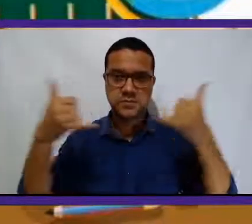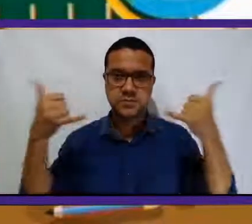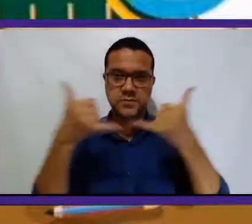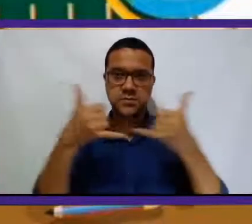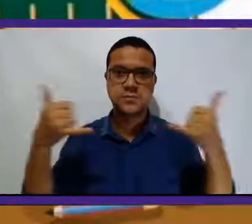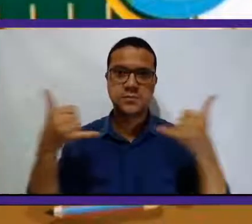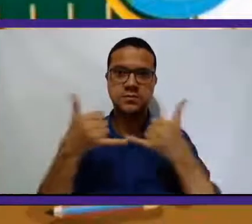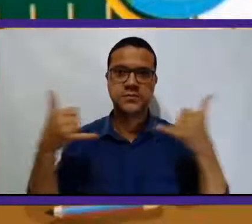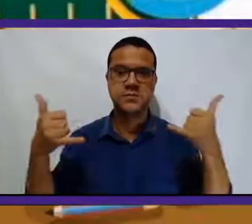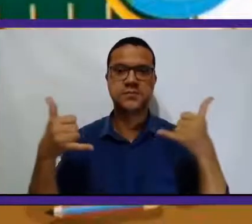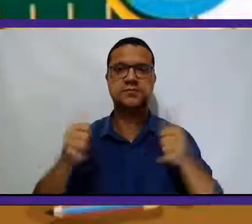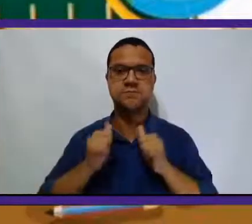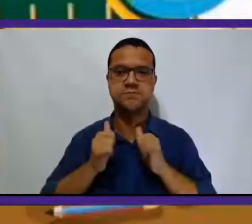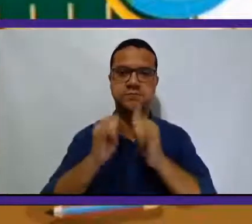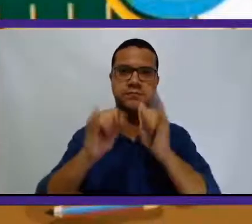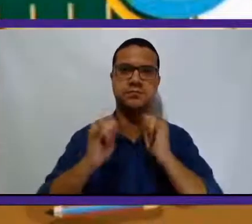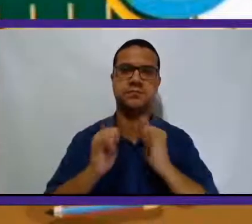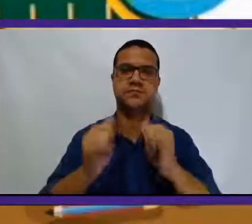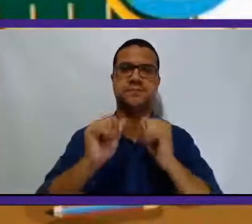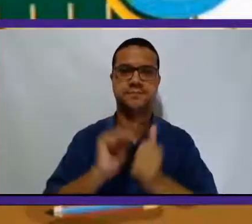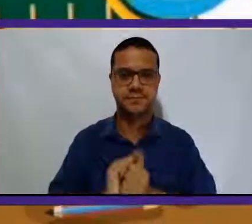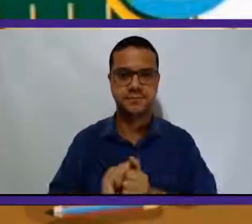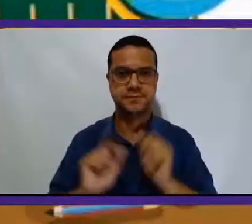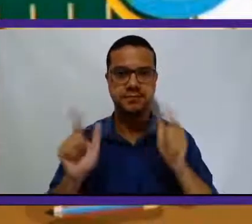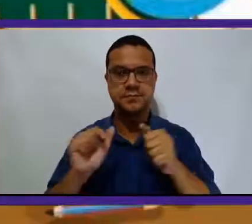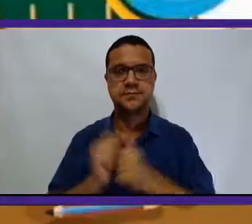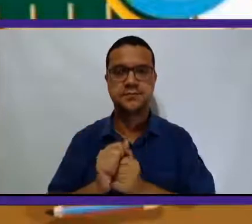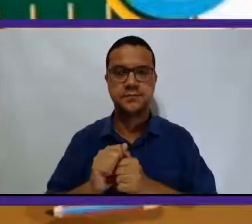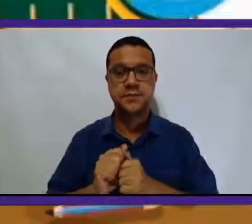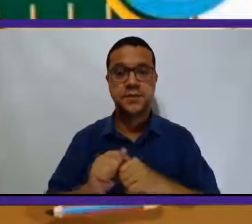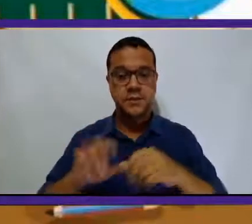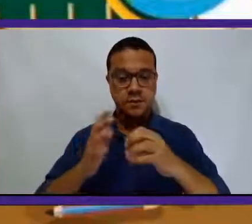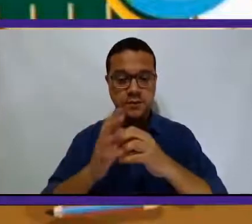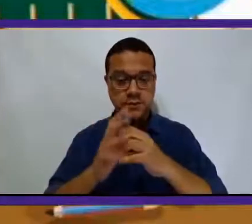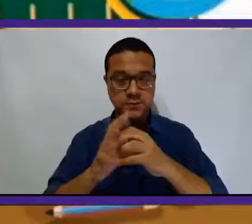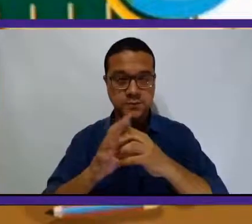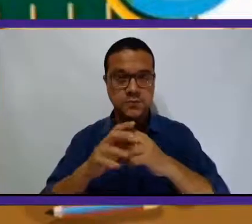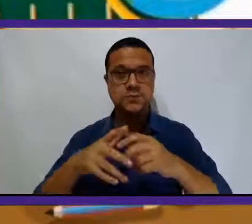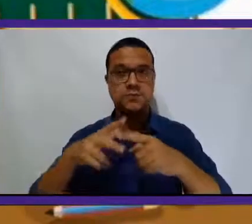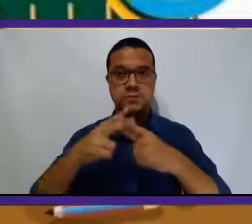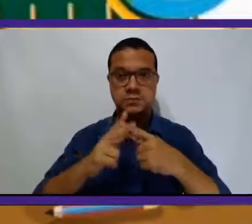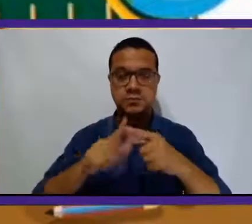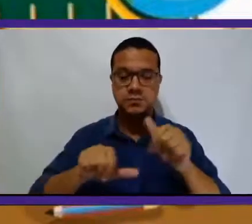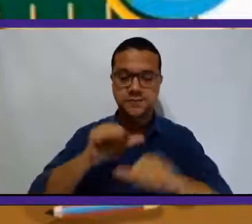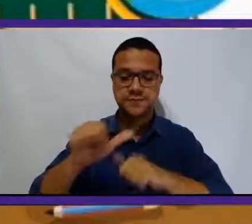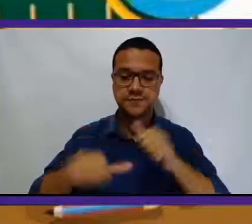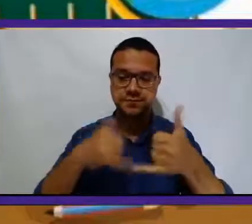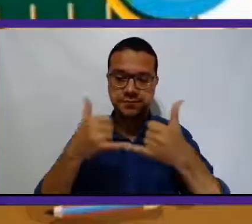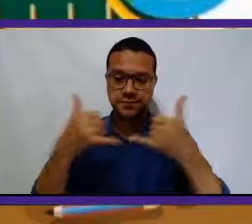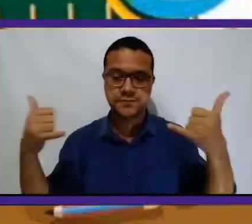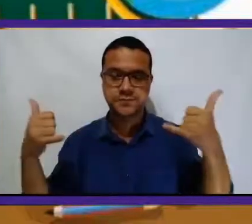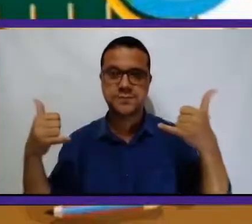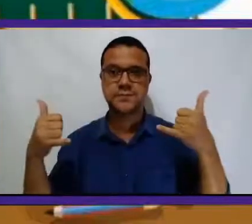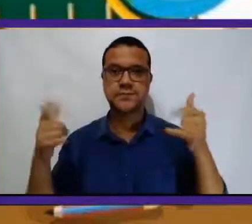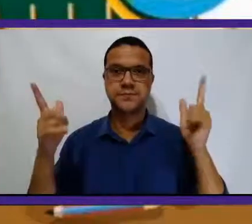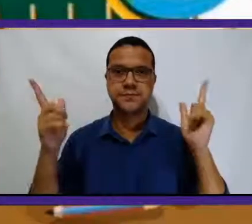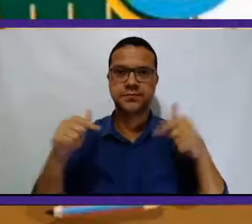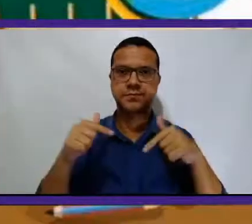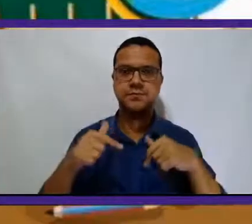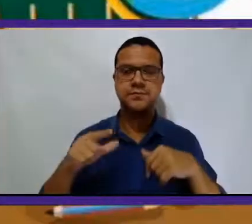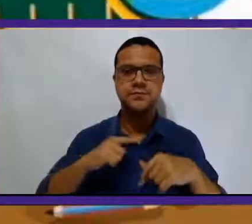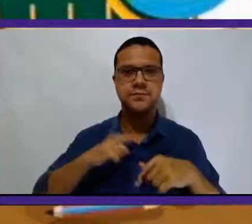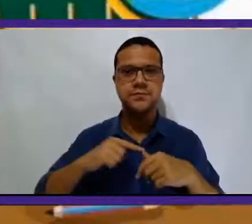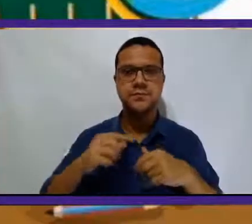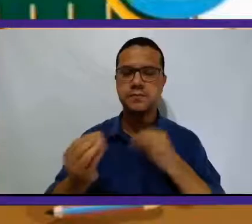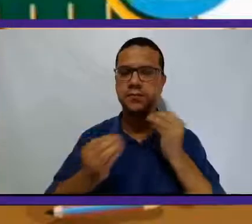transmissão Ou seja Uma Energia mecânica Se transformando Em energia Elétrica E ela é Uma obra De engenharia